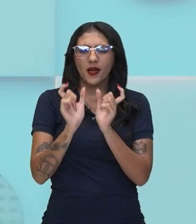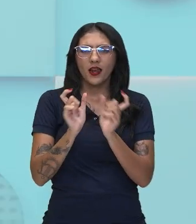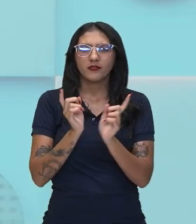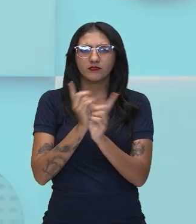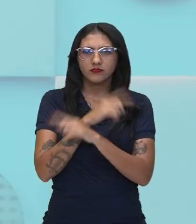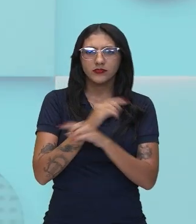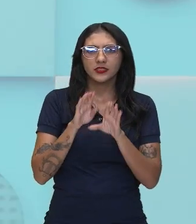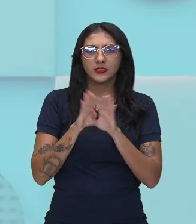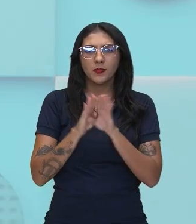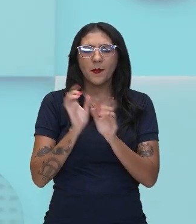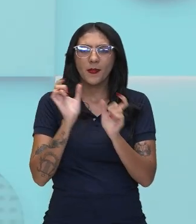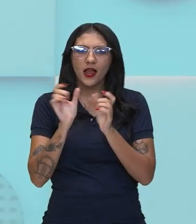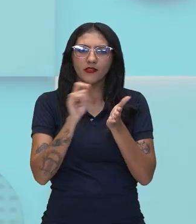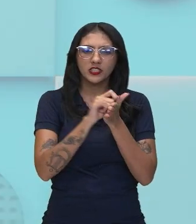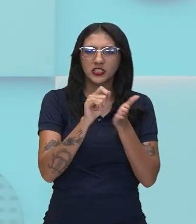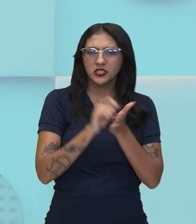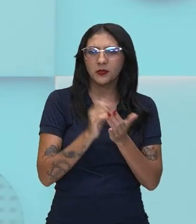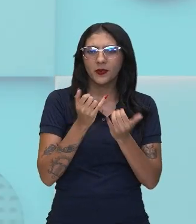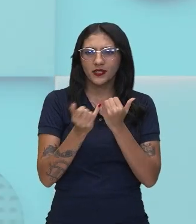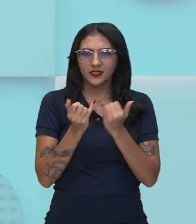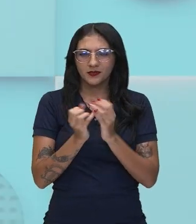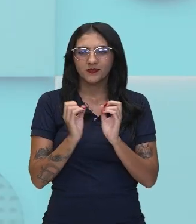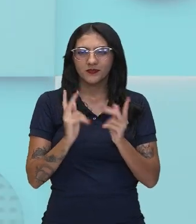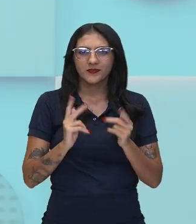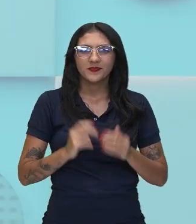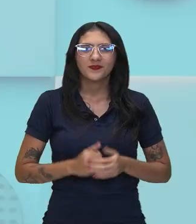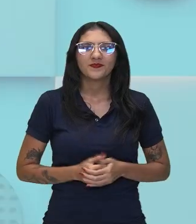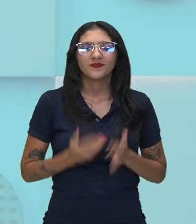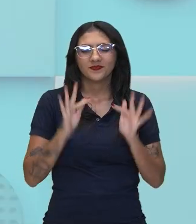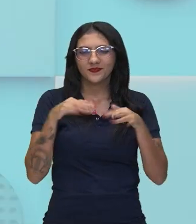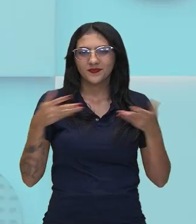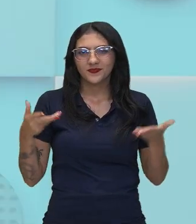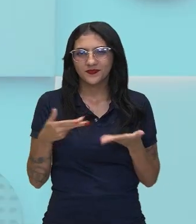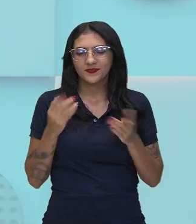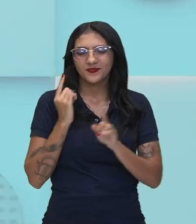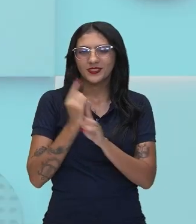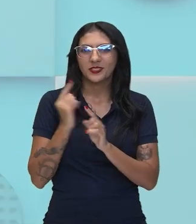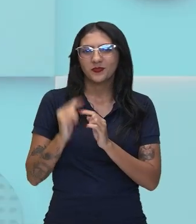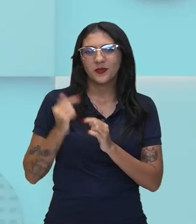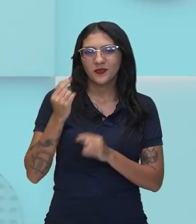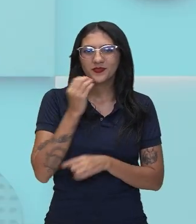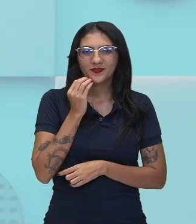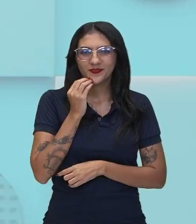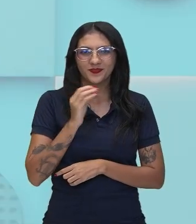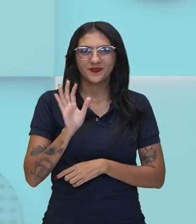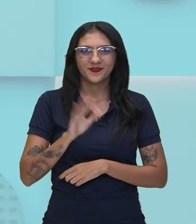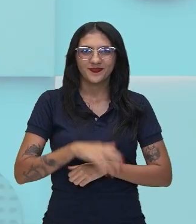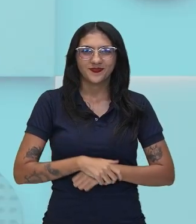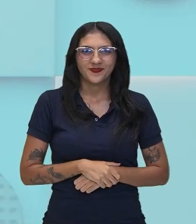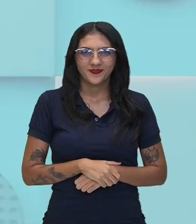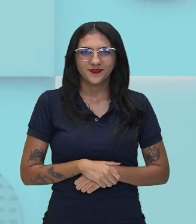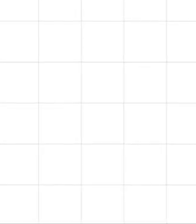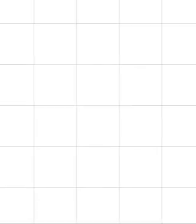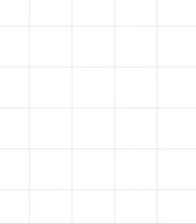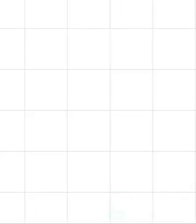as palavras parônimas também, ok? Eu vou ficando por aqui, a gente volta numa próxima oportunidade. Até lá!